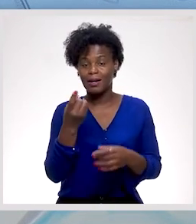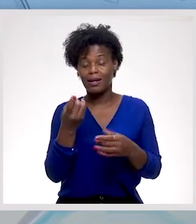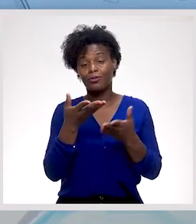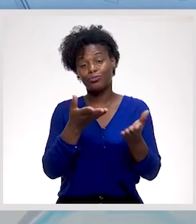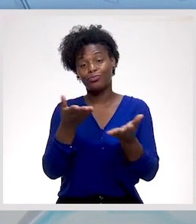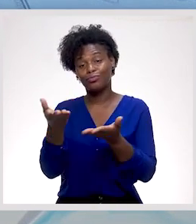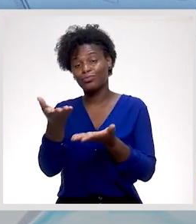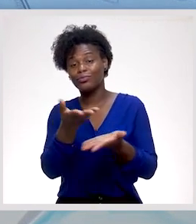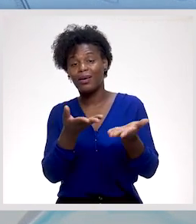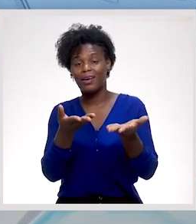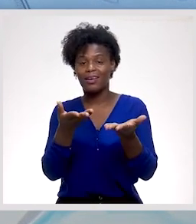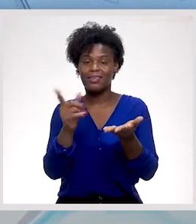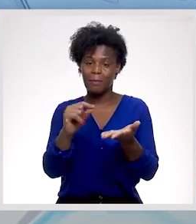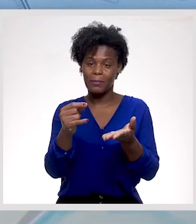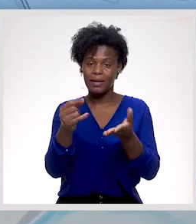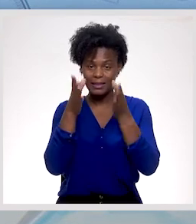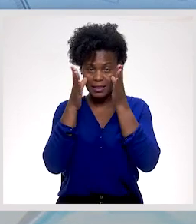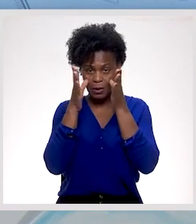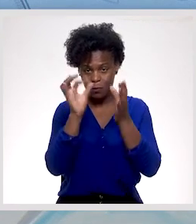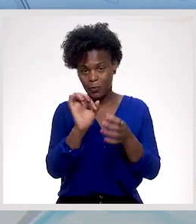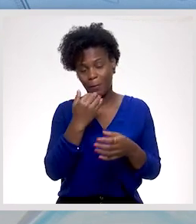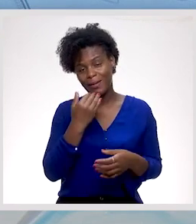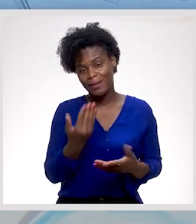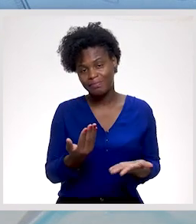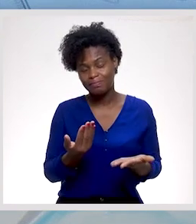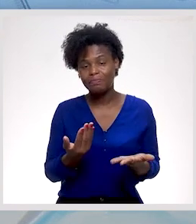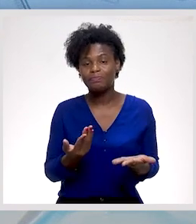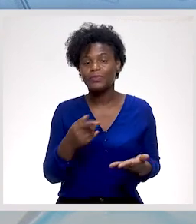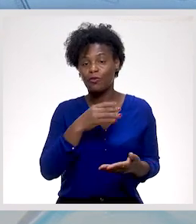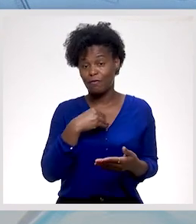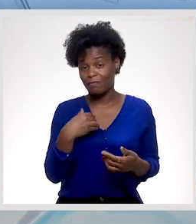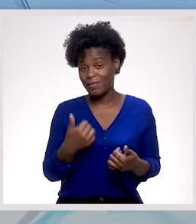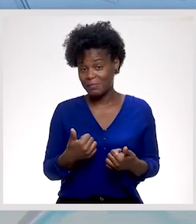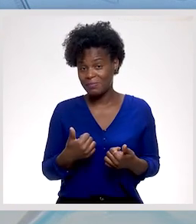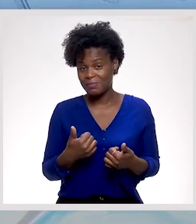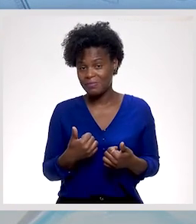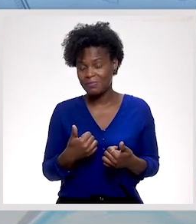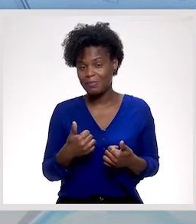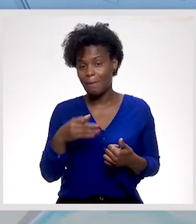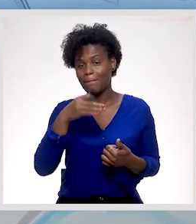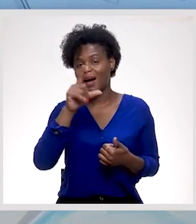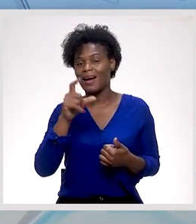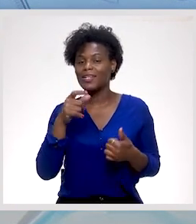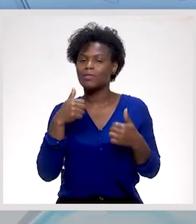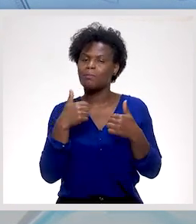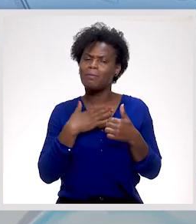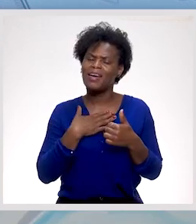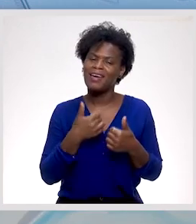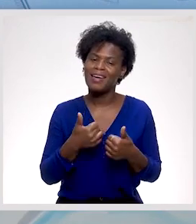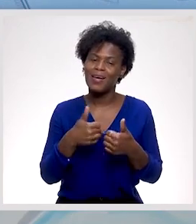pela vossa atenção. Fiquem bem, paz e bem a todos.